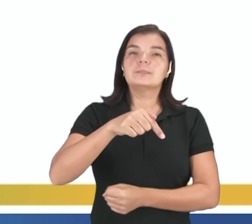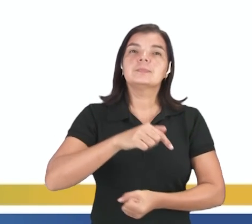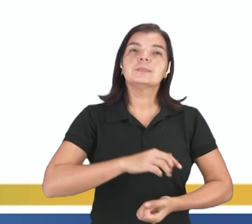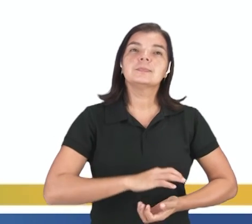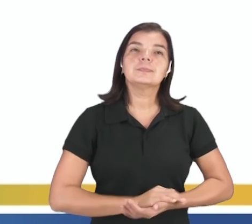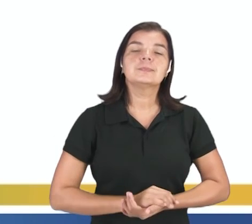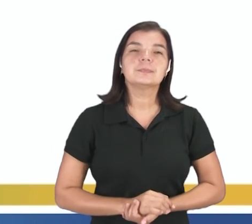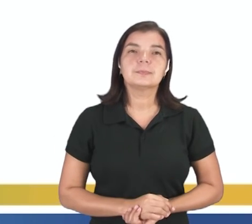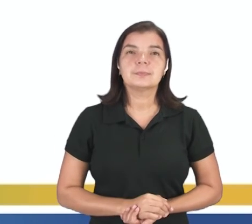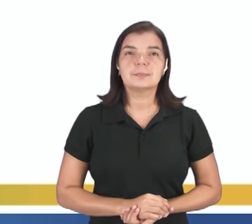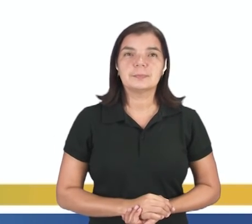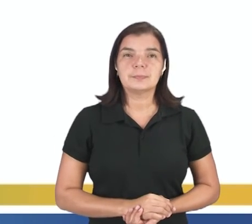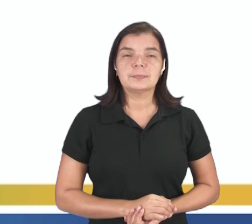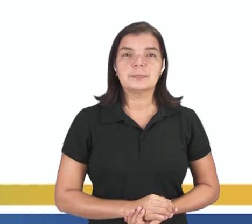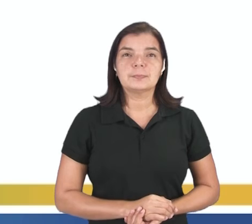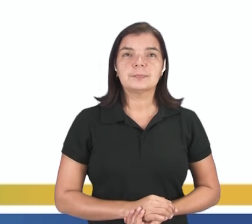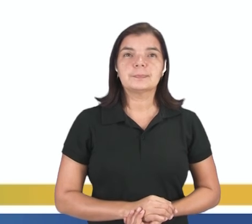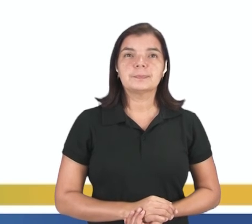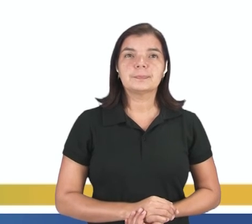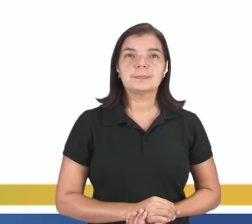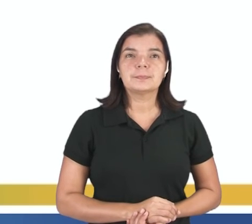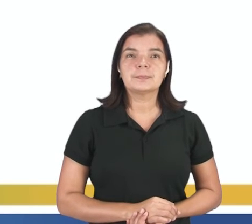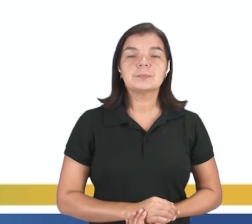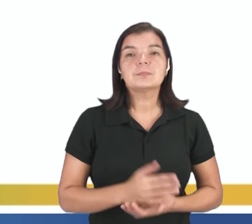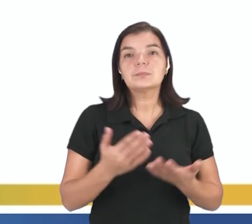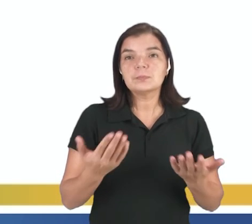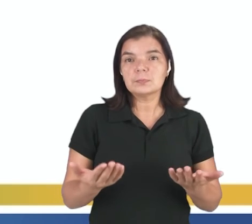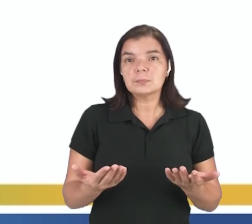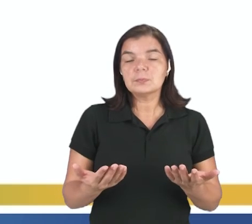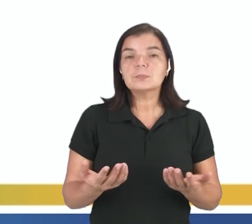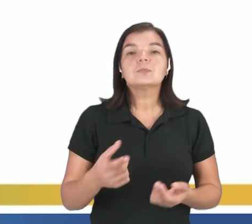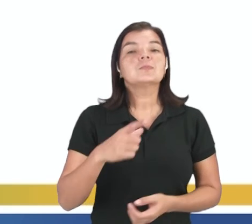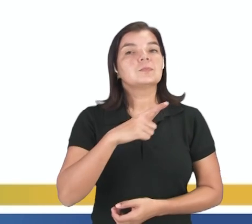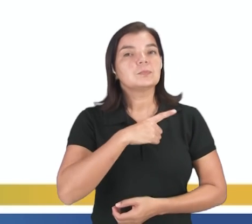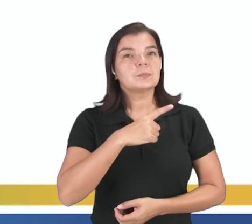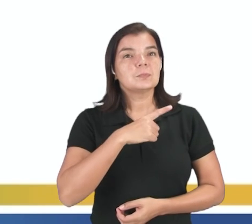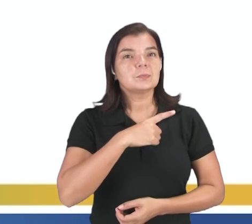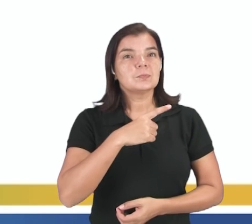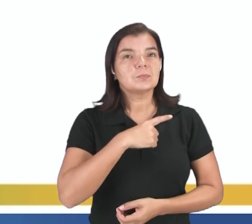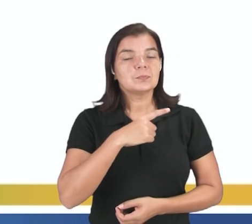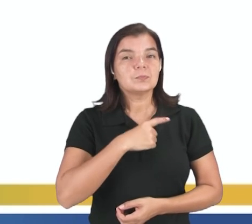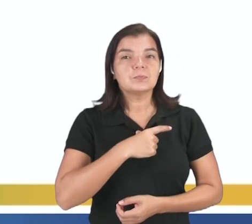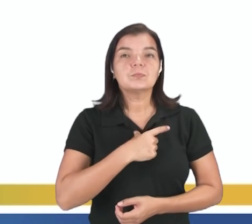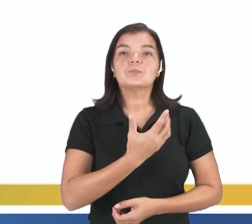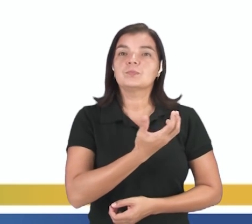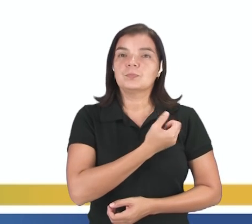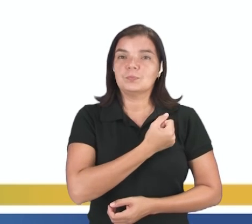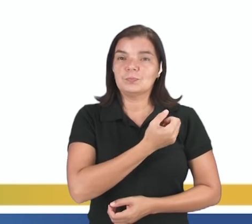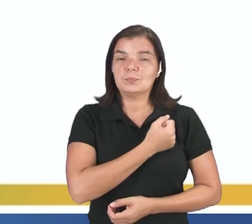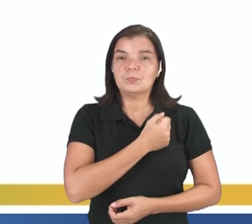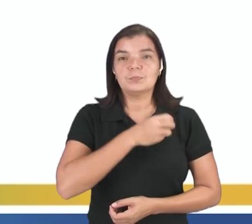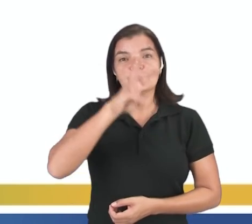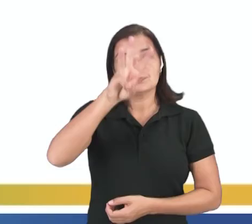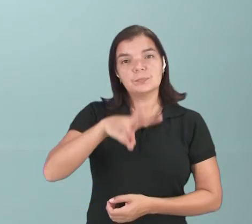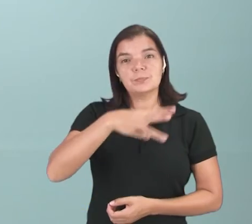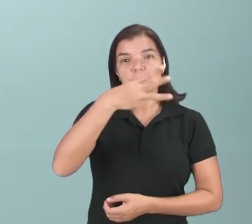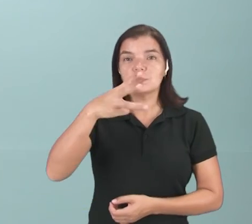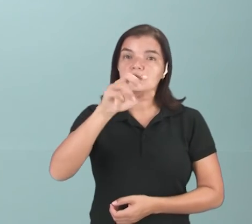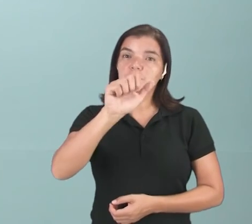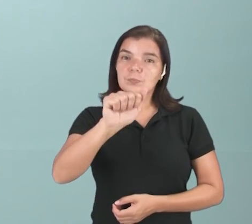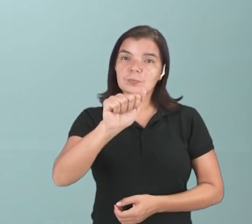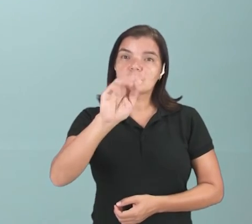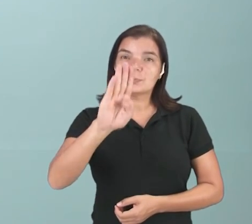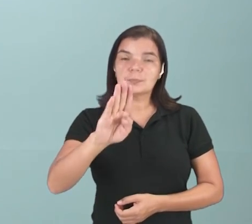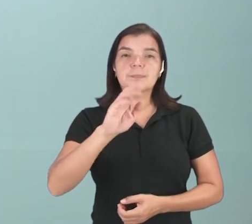e nós vamos ter 17. Então, assim nós temos o produto das matrizes de A